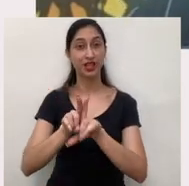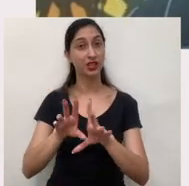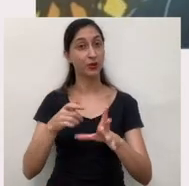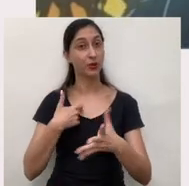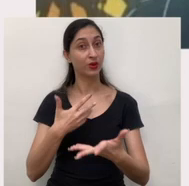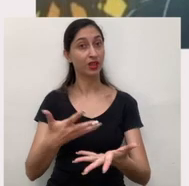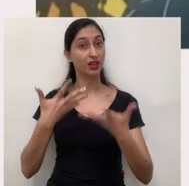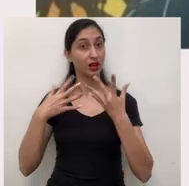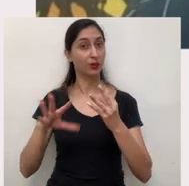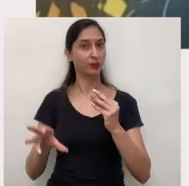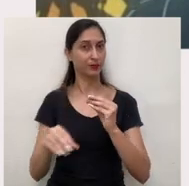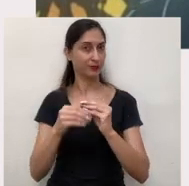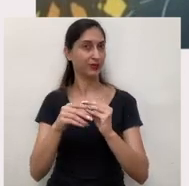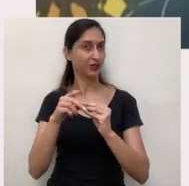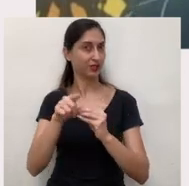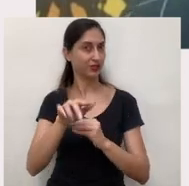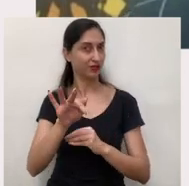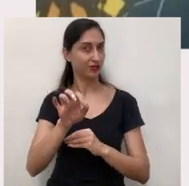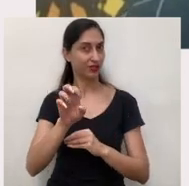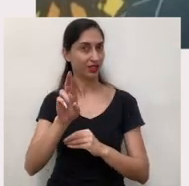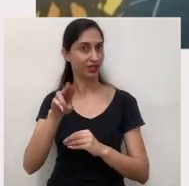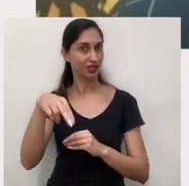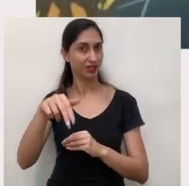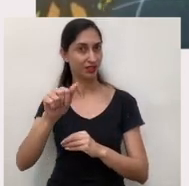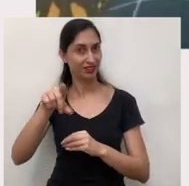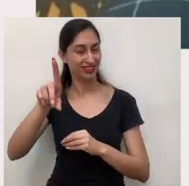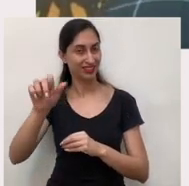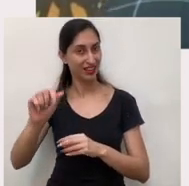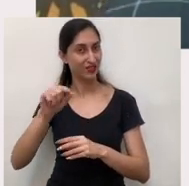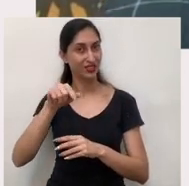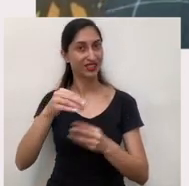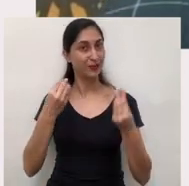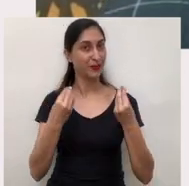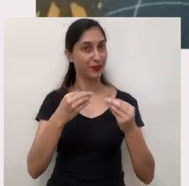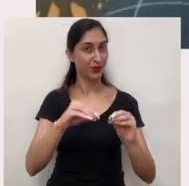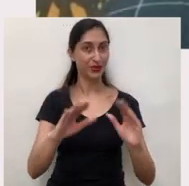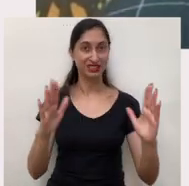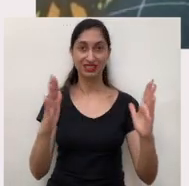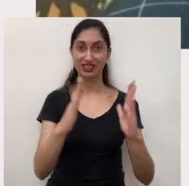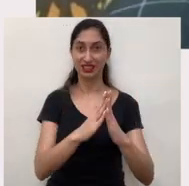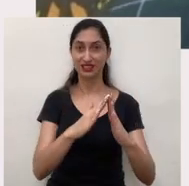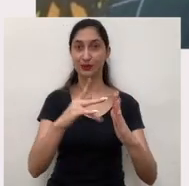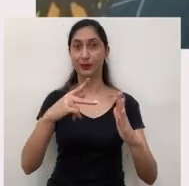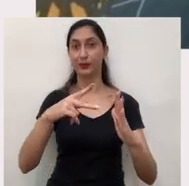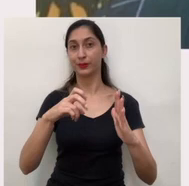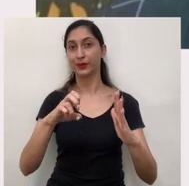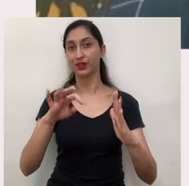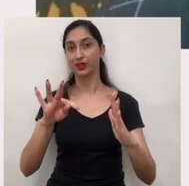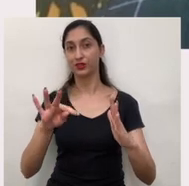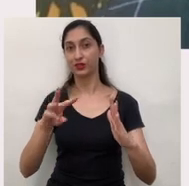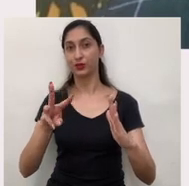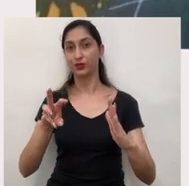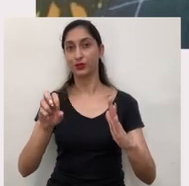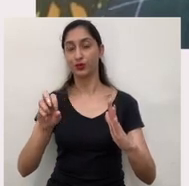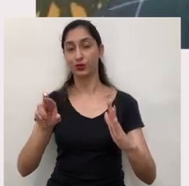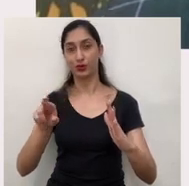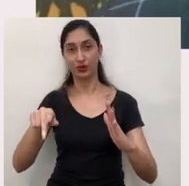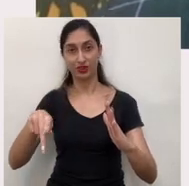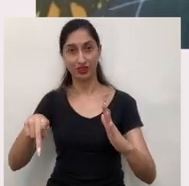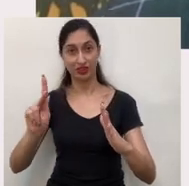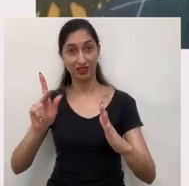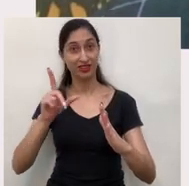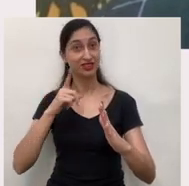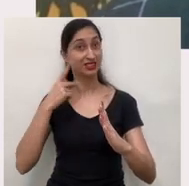Eu acho você cunhou esse termo da casa patchwork, E eu acho que o seu trabalho tem